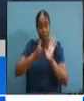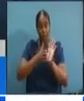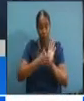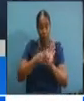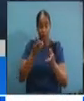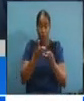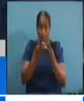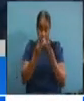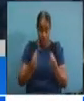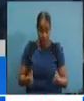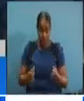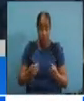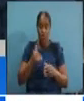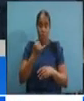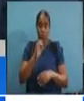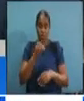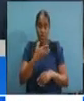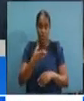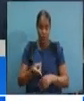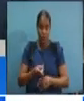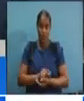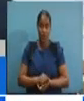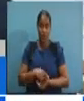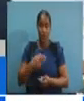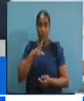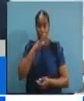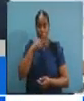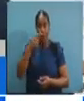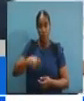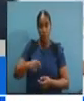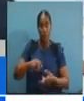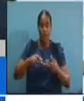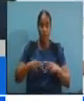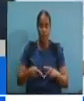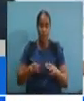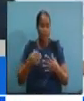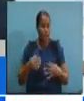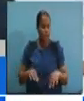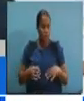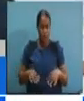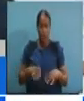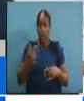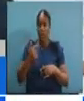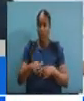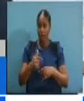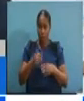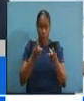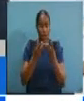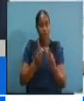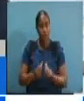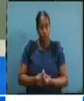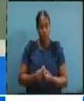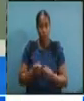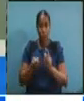na frente até 2019 segundo o presidente da câmara da praia é normal ter um orçamento retificativo